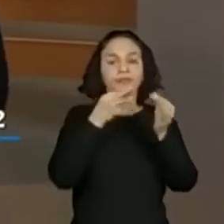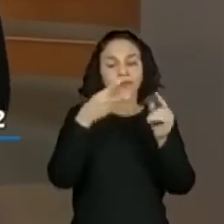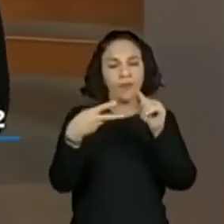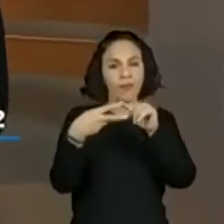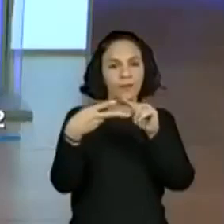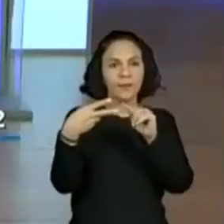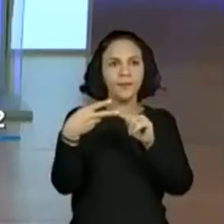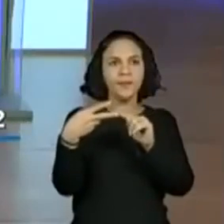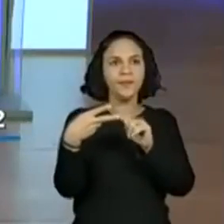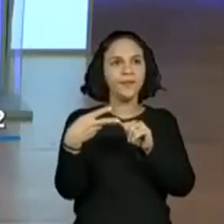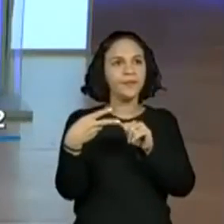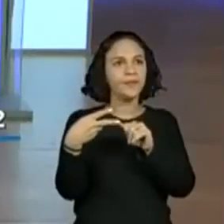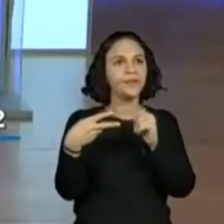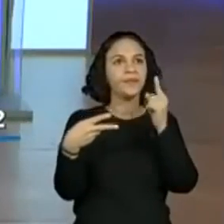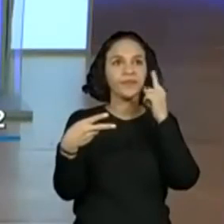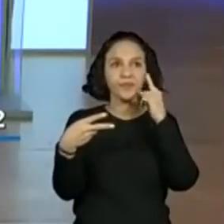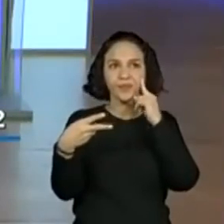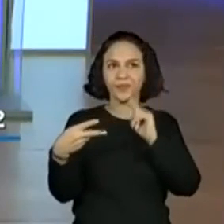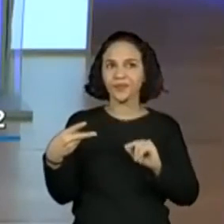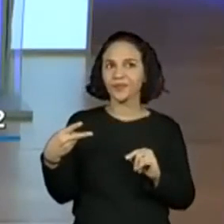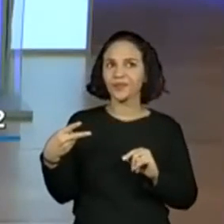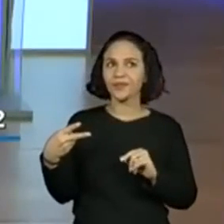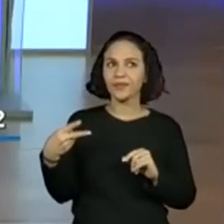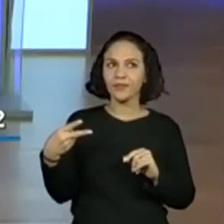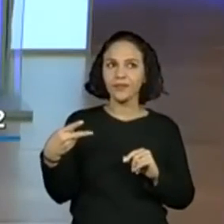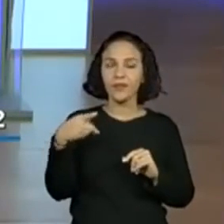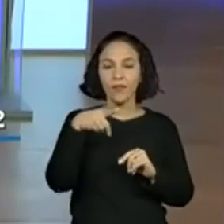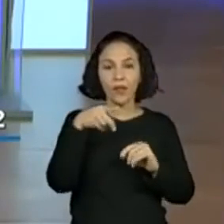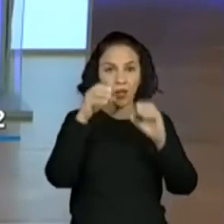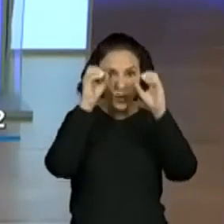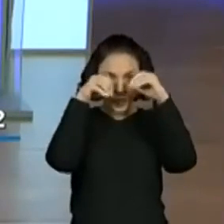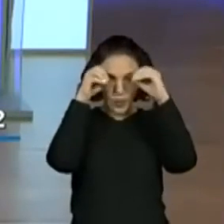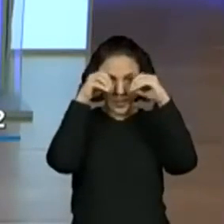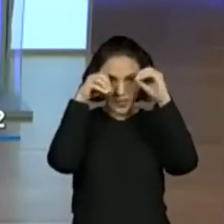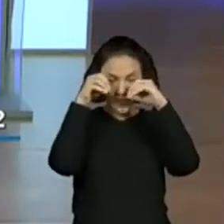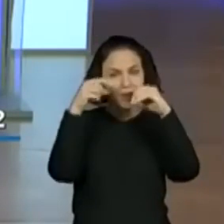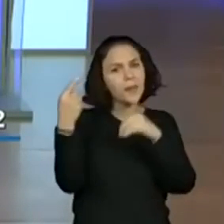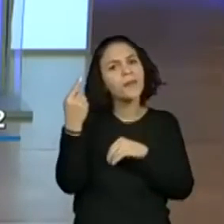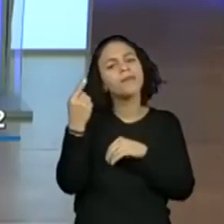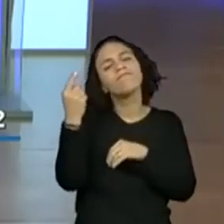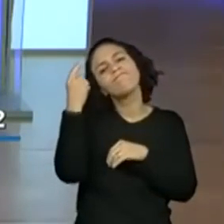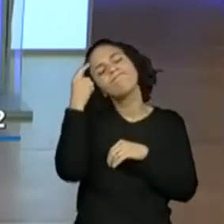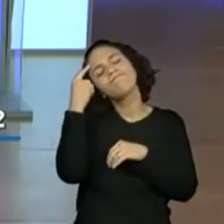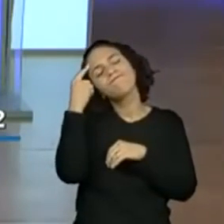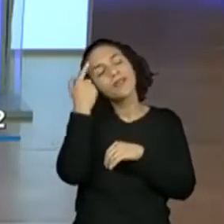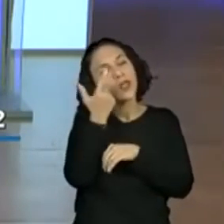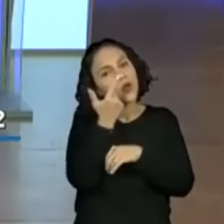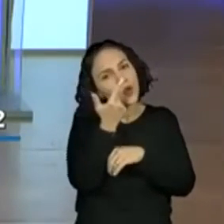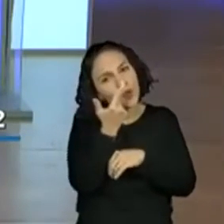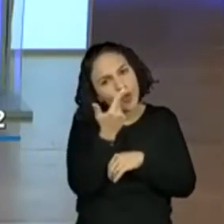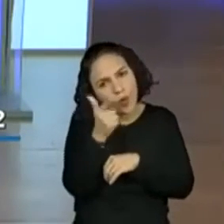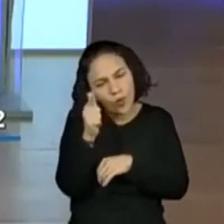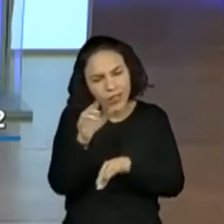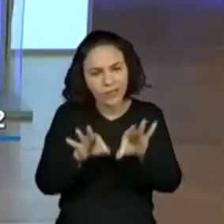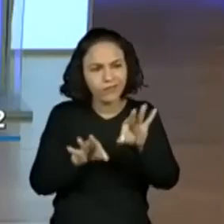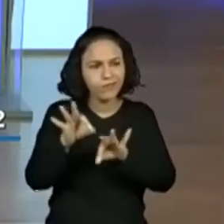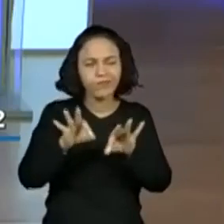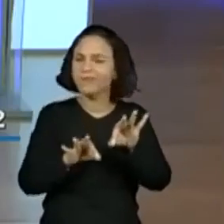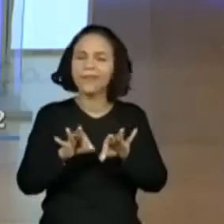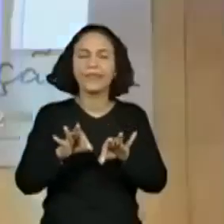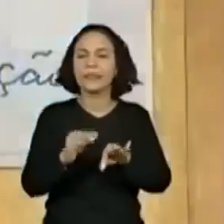Olha, possíveis finais. Noturno planeja outro plano e se dá